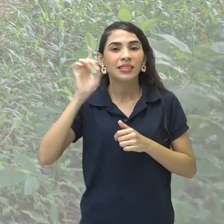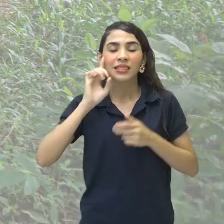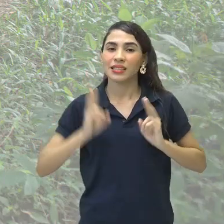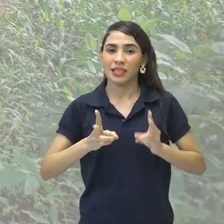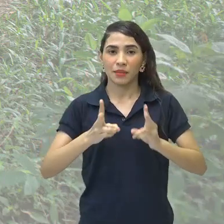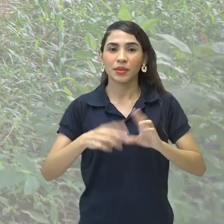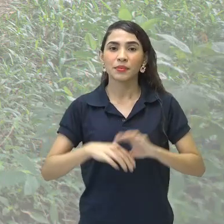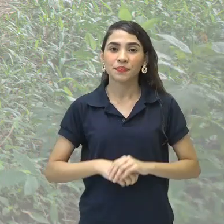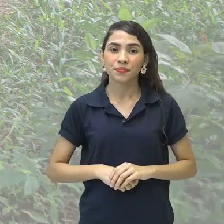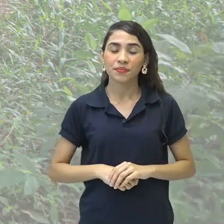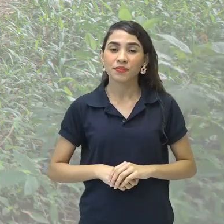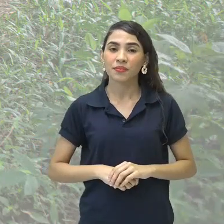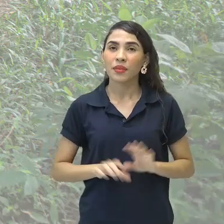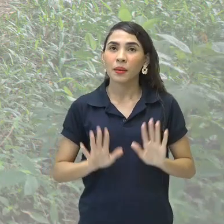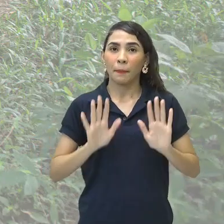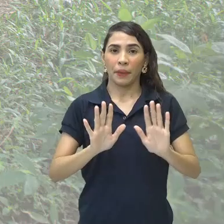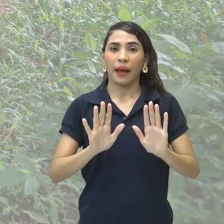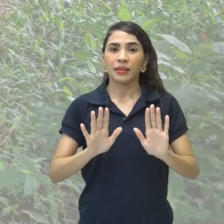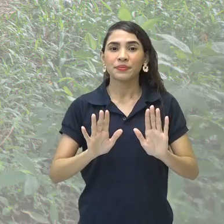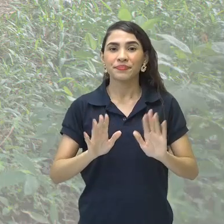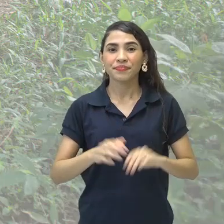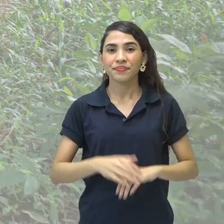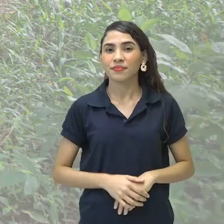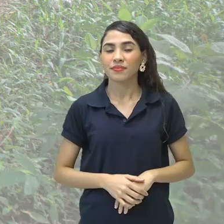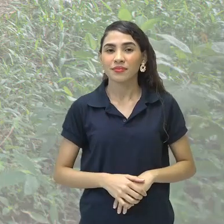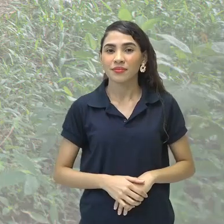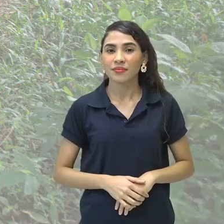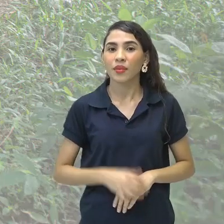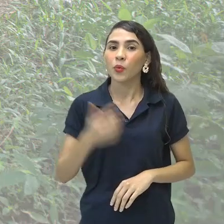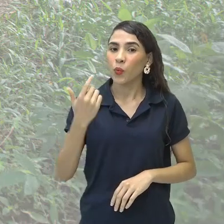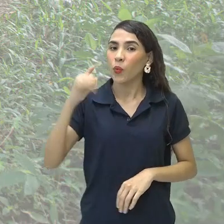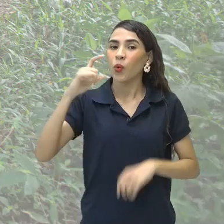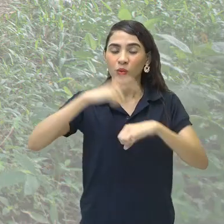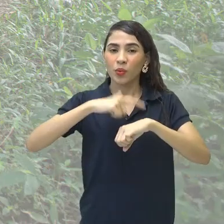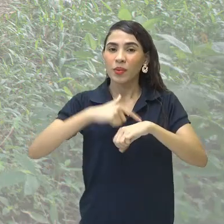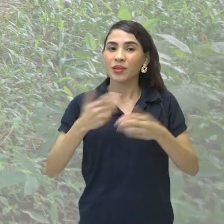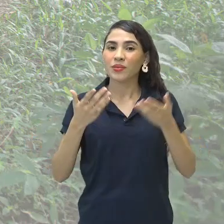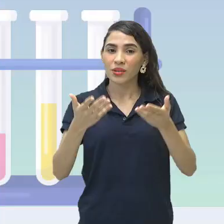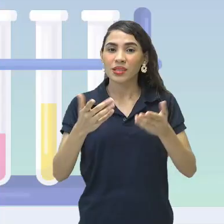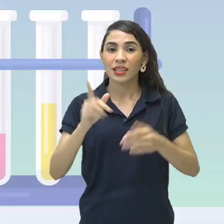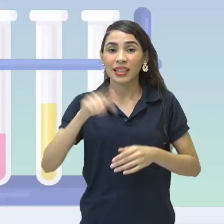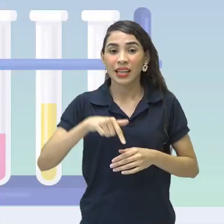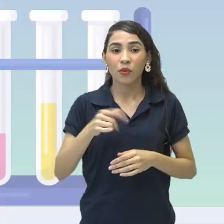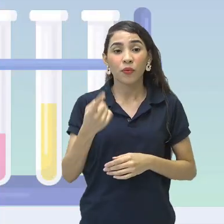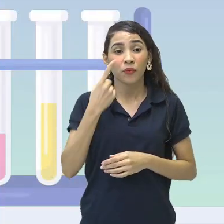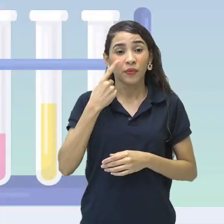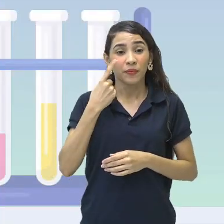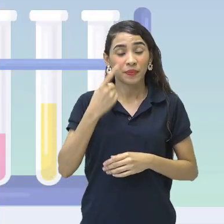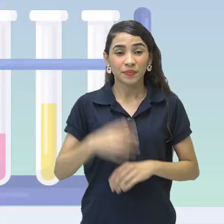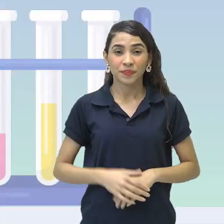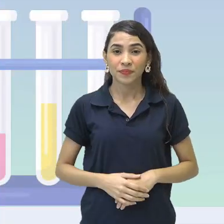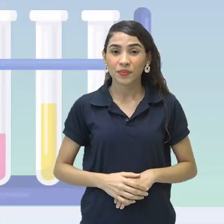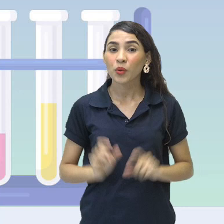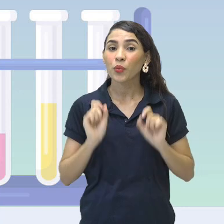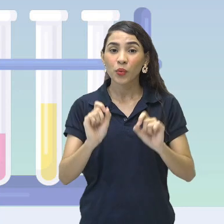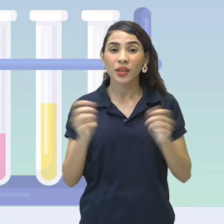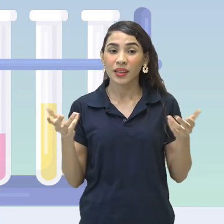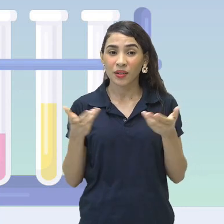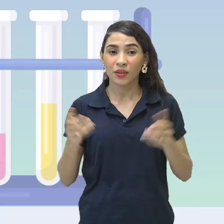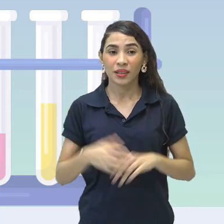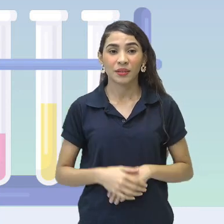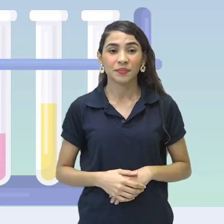vida. Mas vou trazer aqui um outro momento para vocês, que é o Fique de Olho. O que nós vamos ver